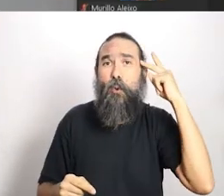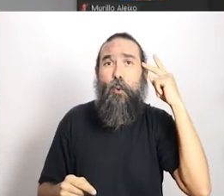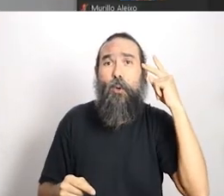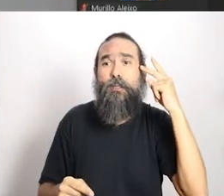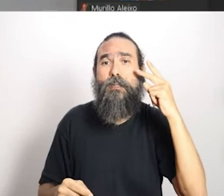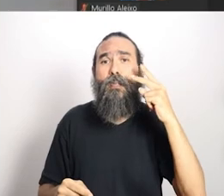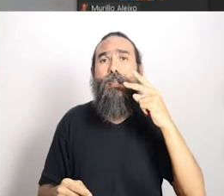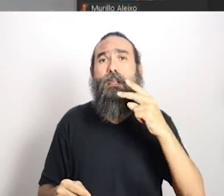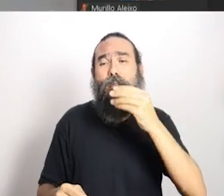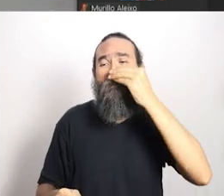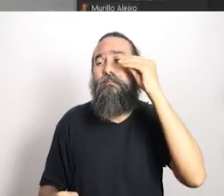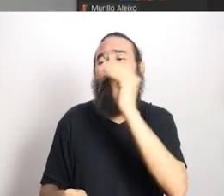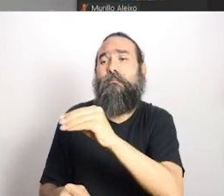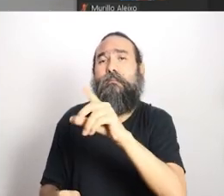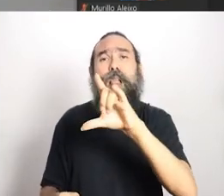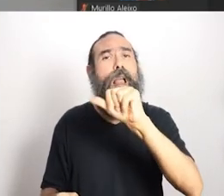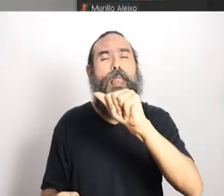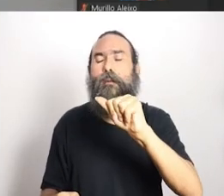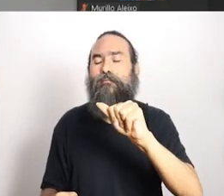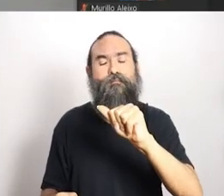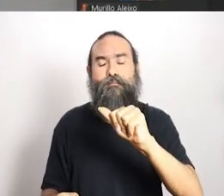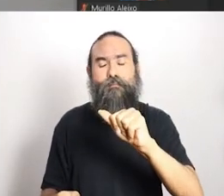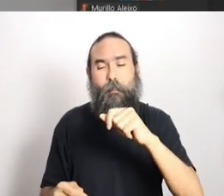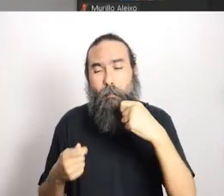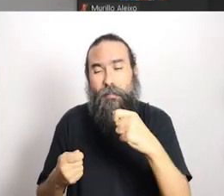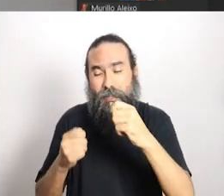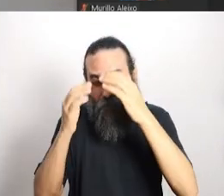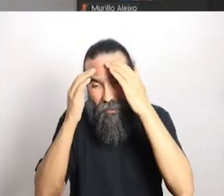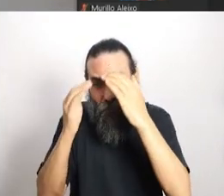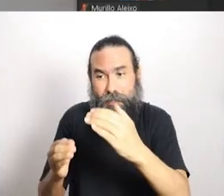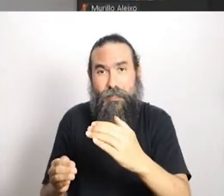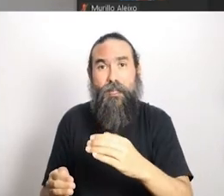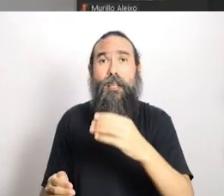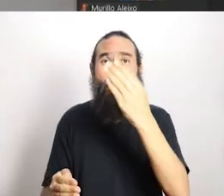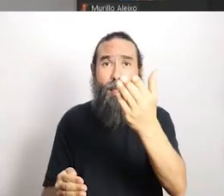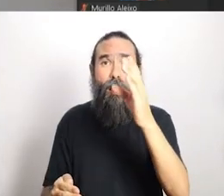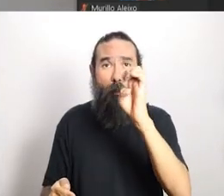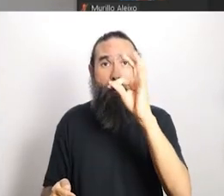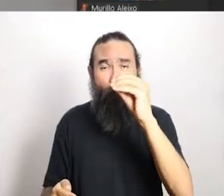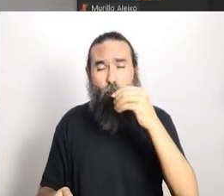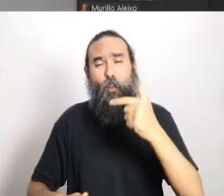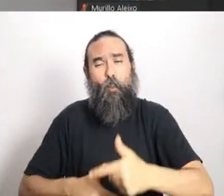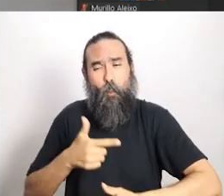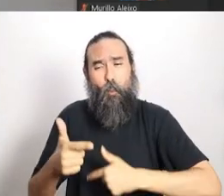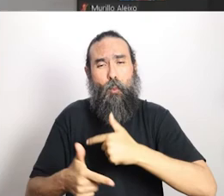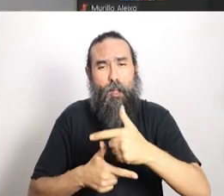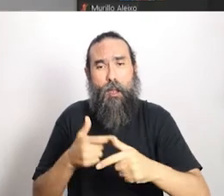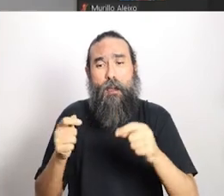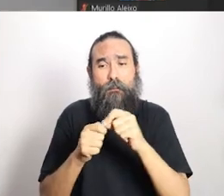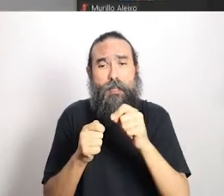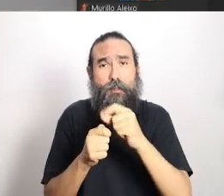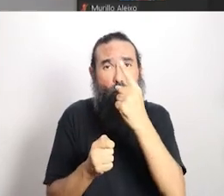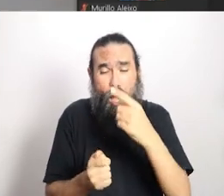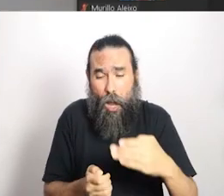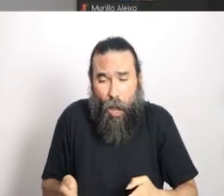tratada. Mas a gente pode construir um caminho. E é isso que você vem fazendo. Eu acho que esse é o caminho que as